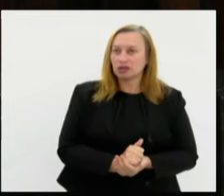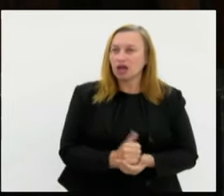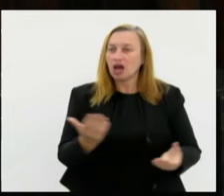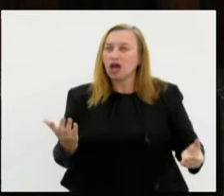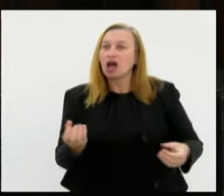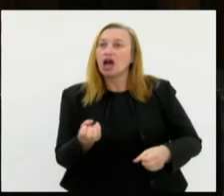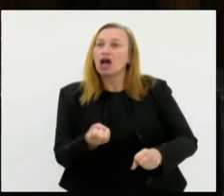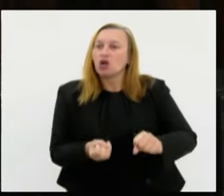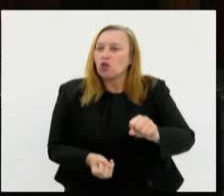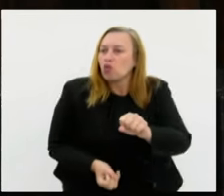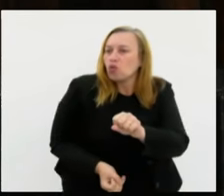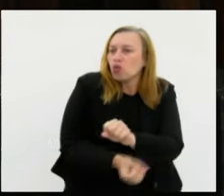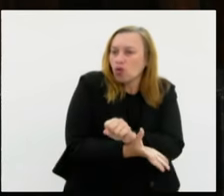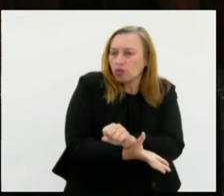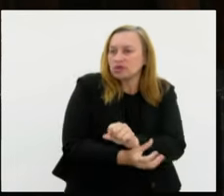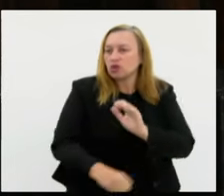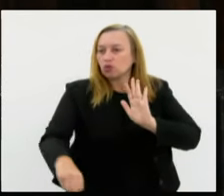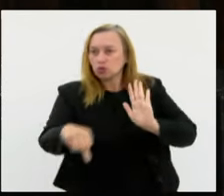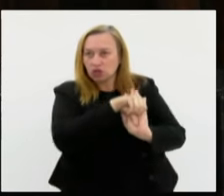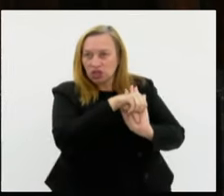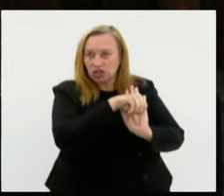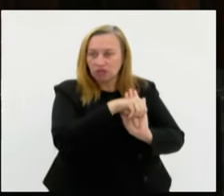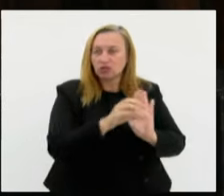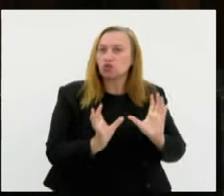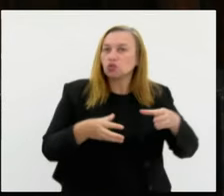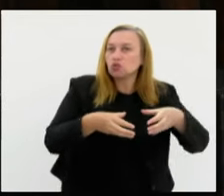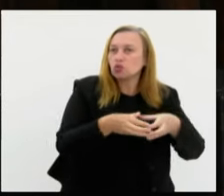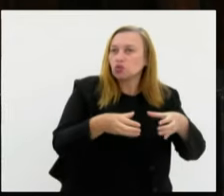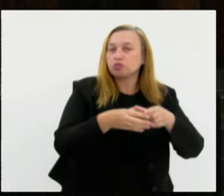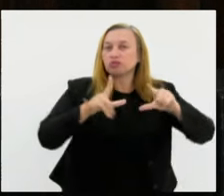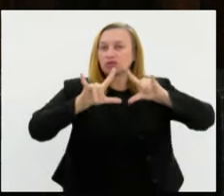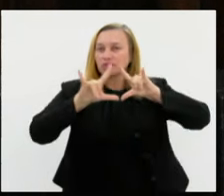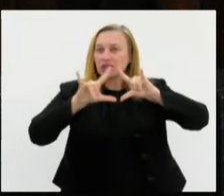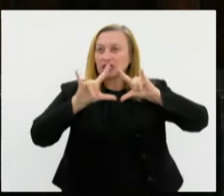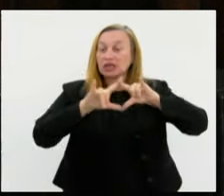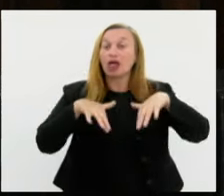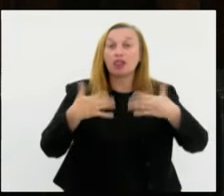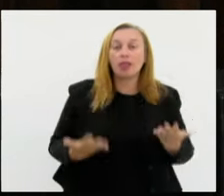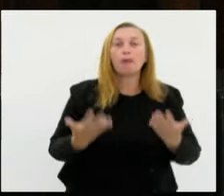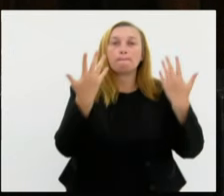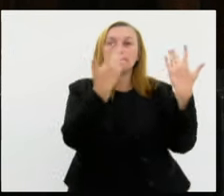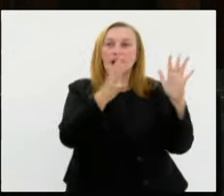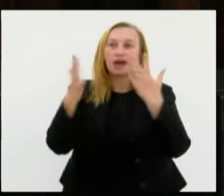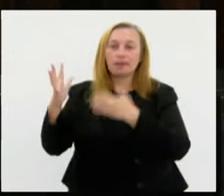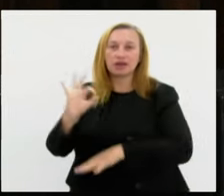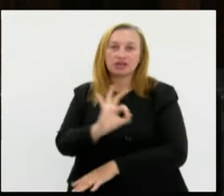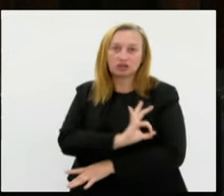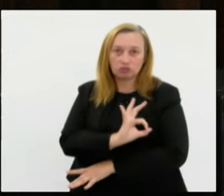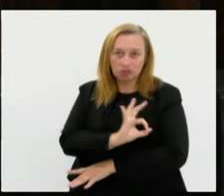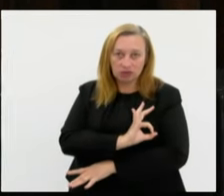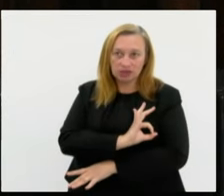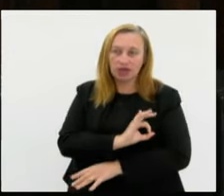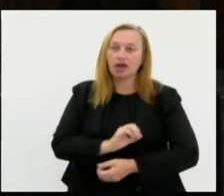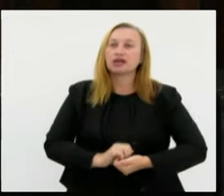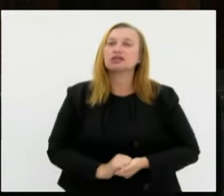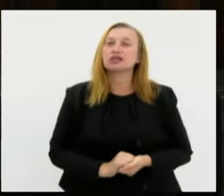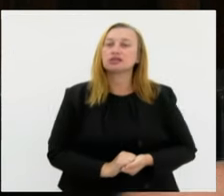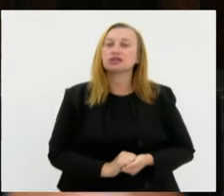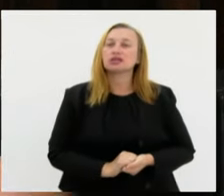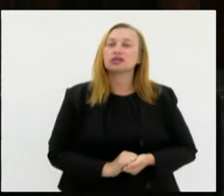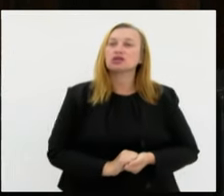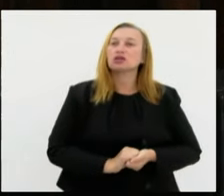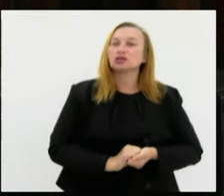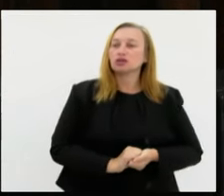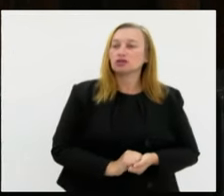crime organizado e a ação das milícias. Então, parabéns às forças de segurança pública que procederam a esse